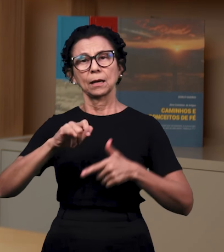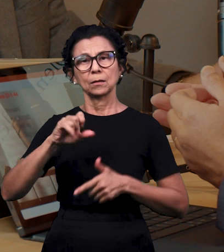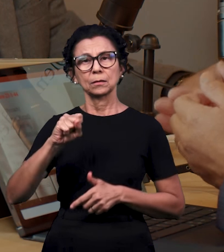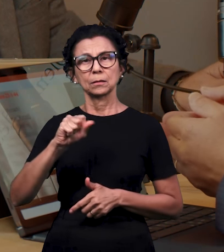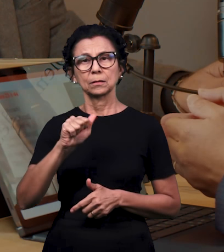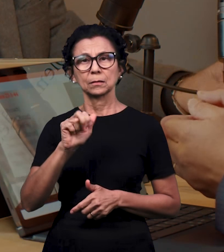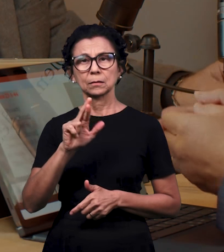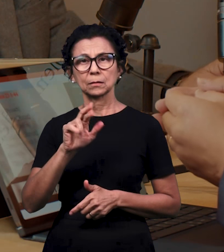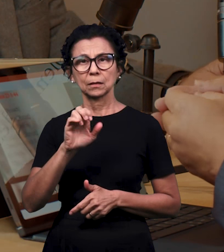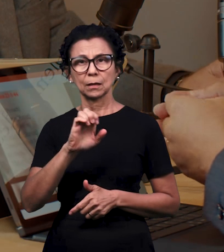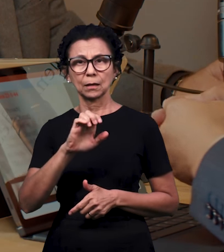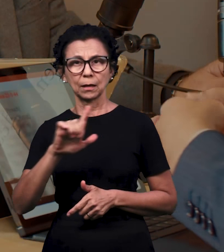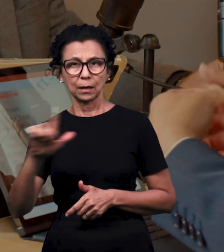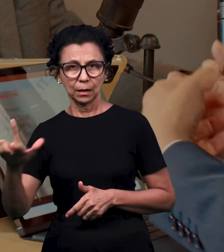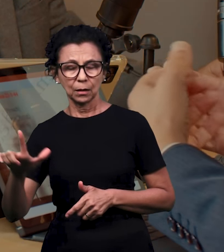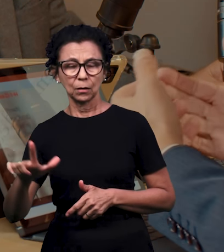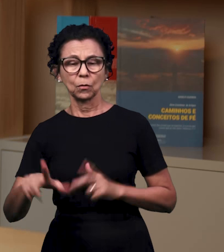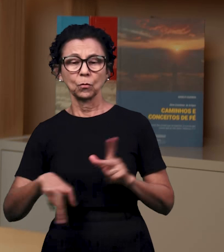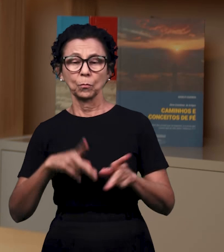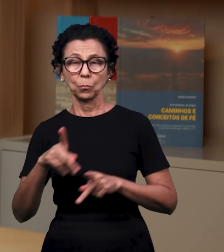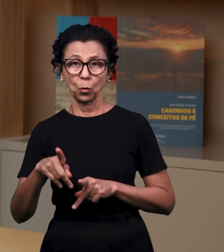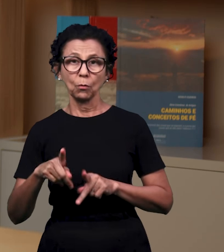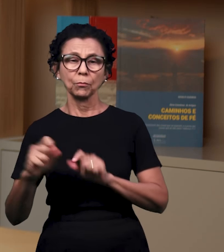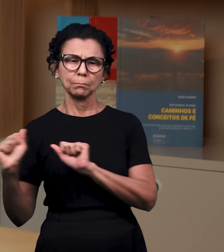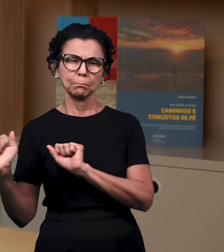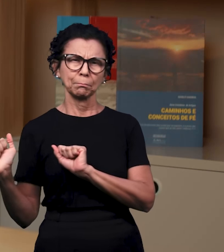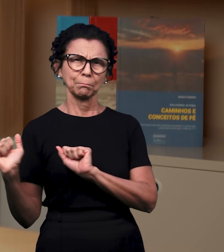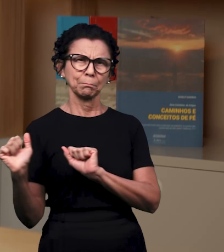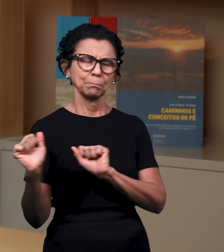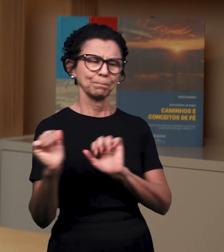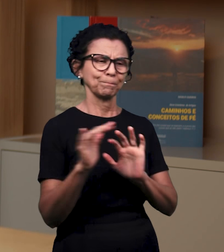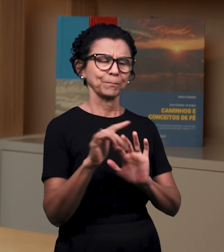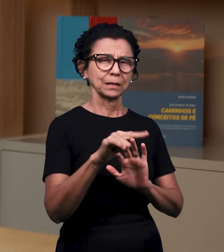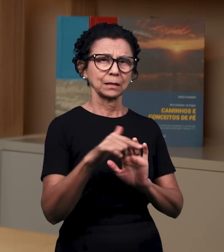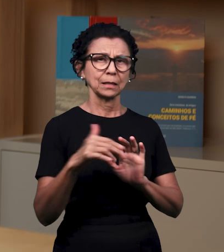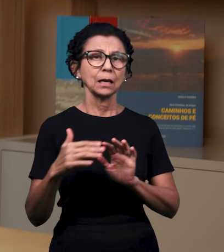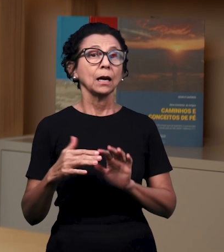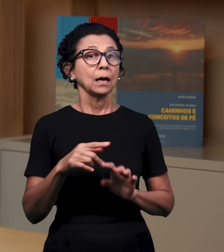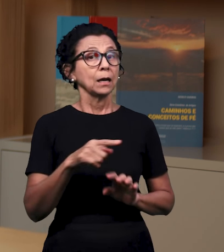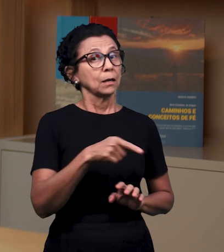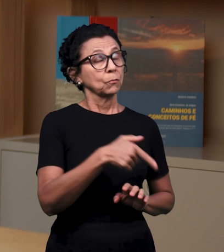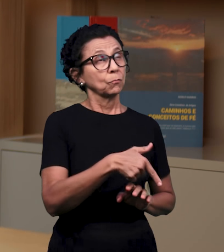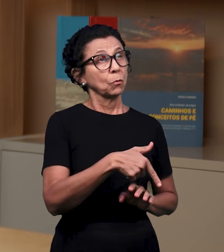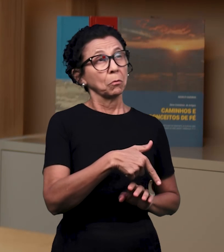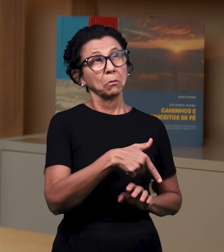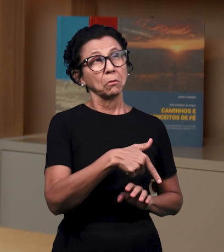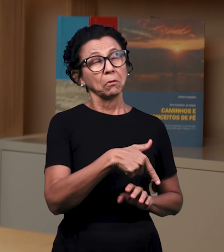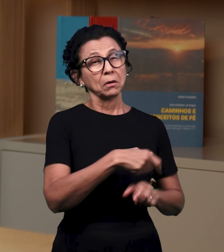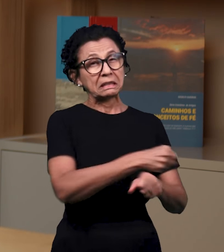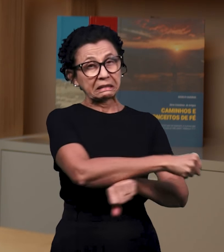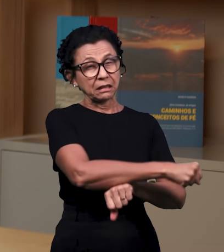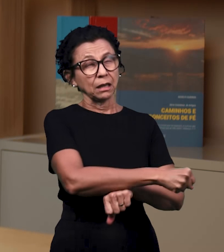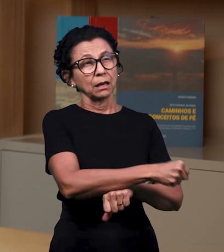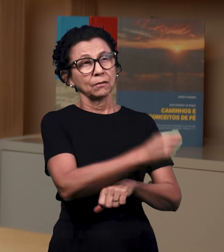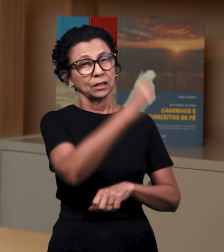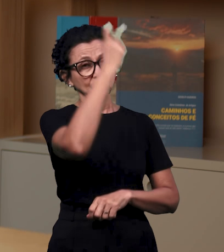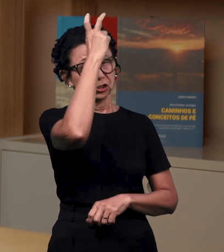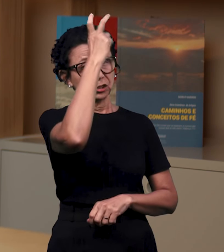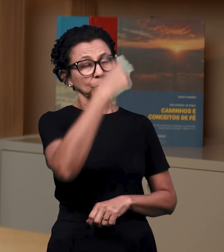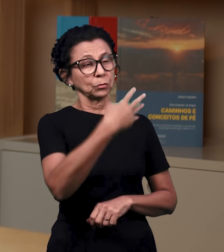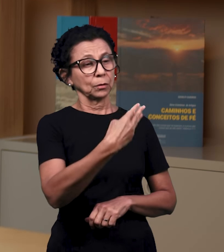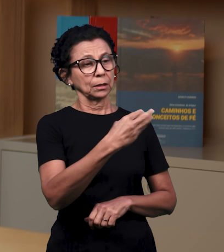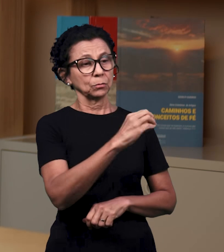Israel foi ao Egito, o momento em que Israel permaneceu no Egito por aproximadamente 400 anos, o